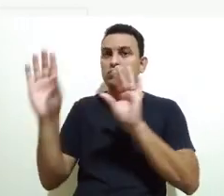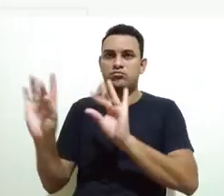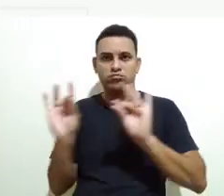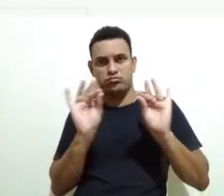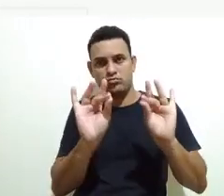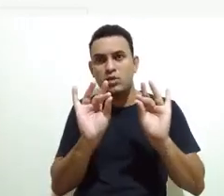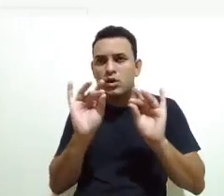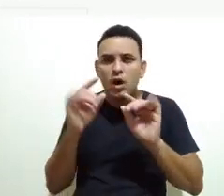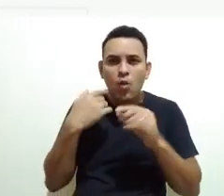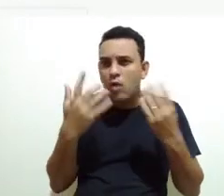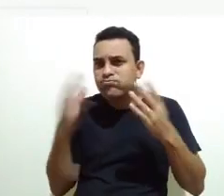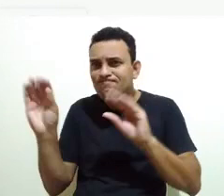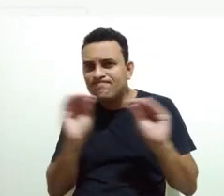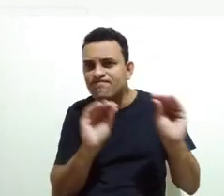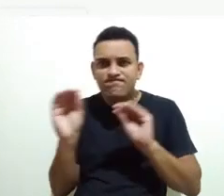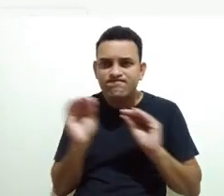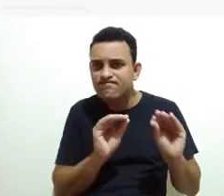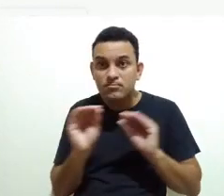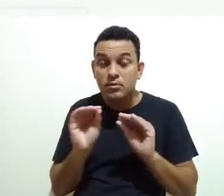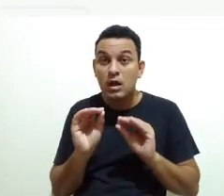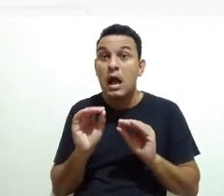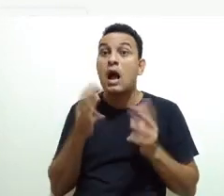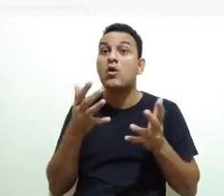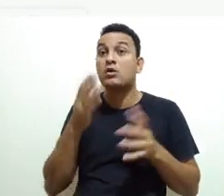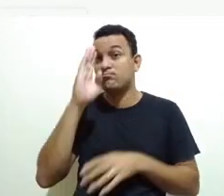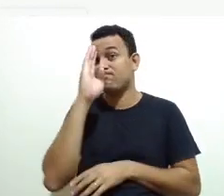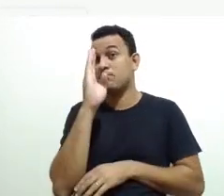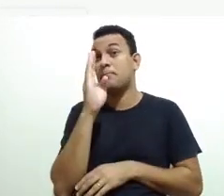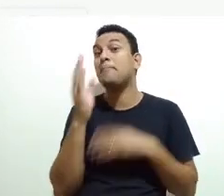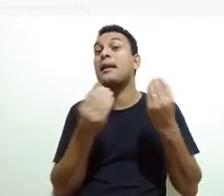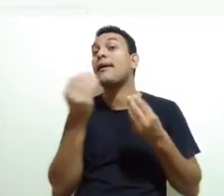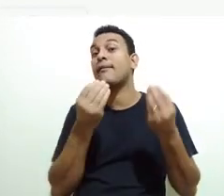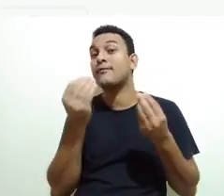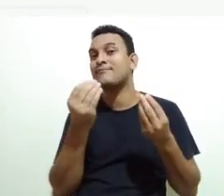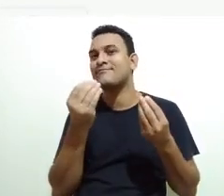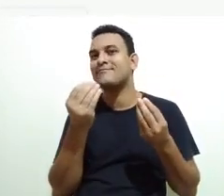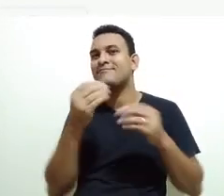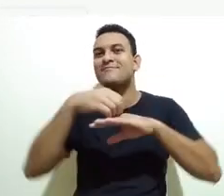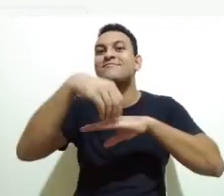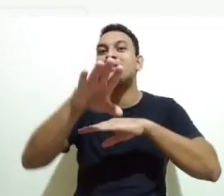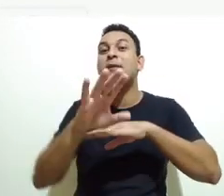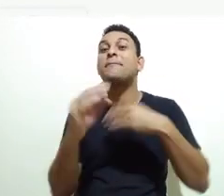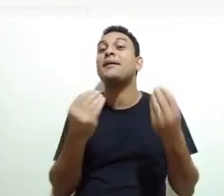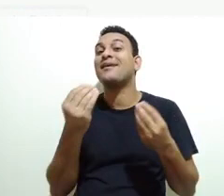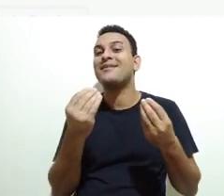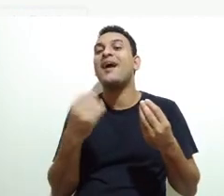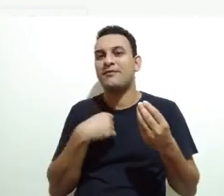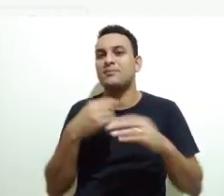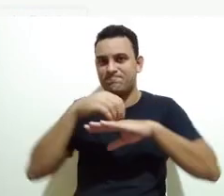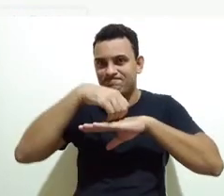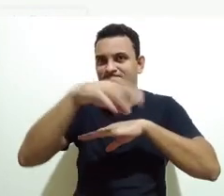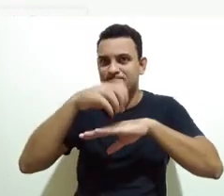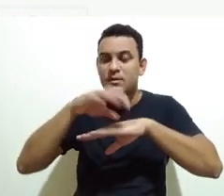Formulários. Após anexar os arquivos de seu interesse, é necessário direcionar a atividade em questão aos